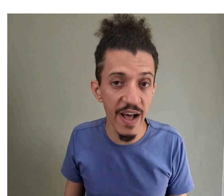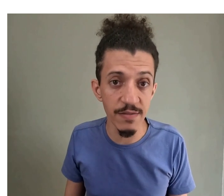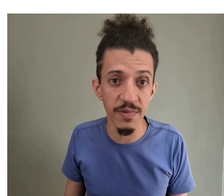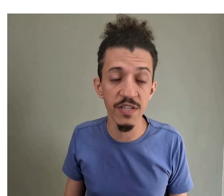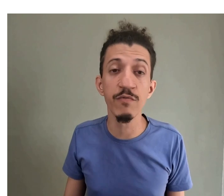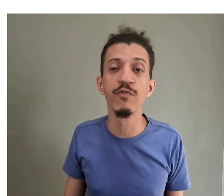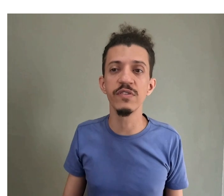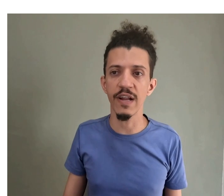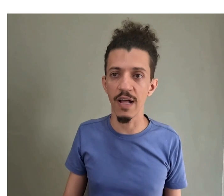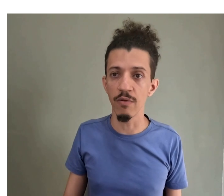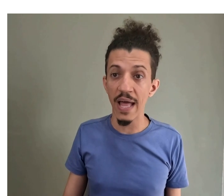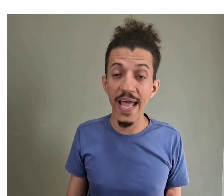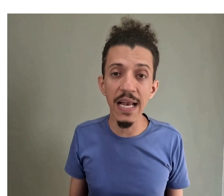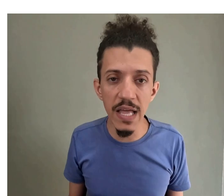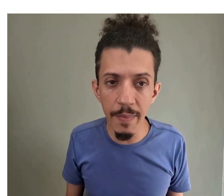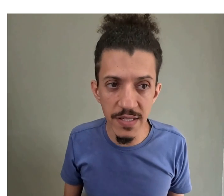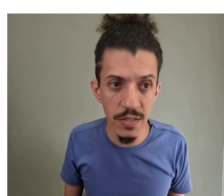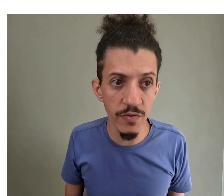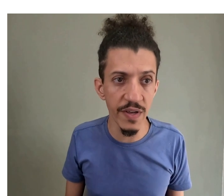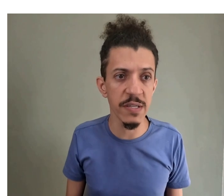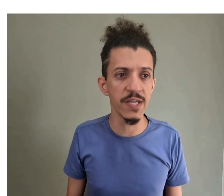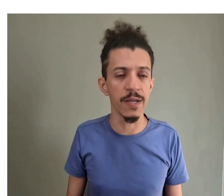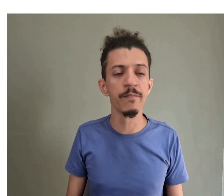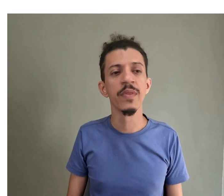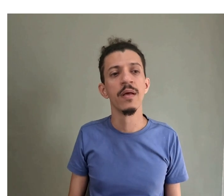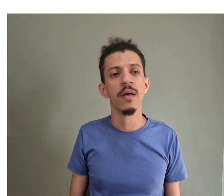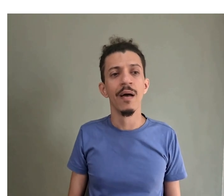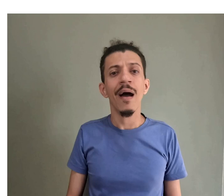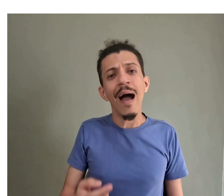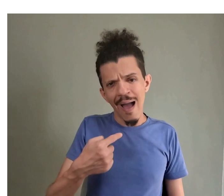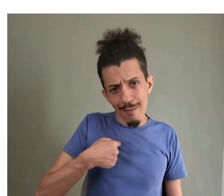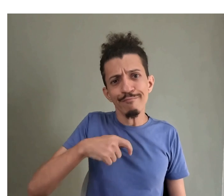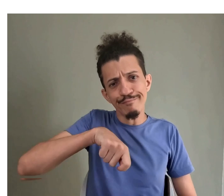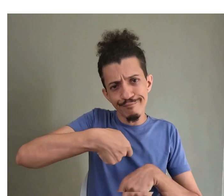a frase, me sinto frustrado. Em Libras, isso fica assim.